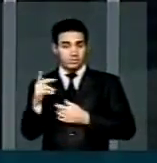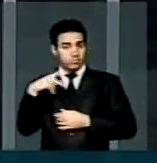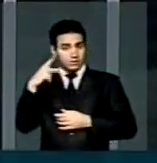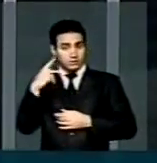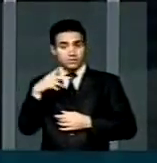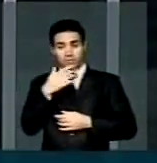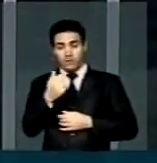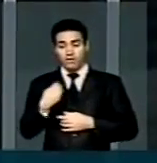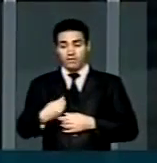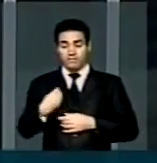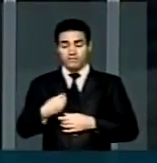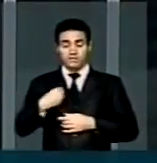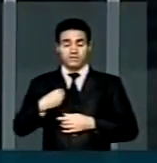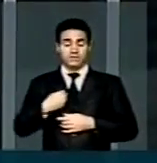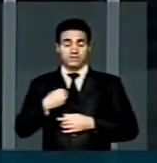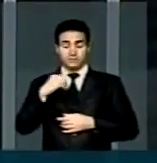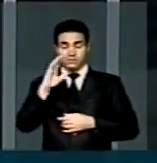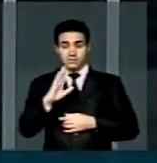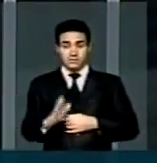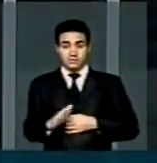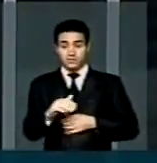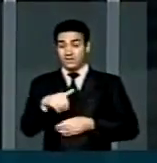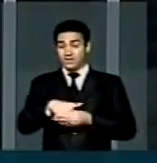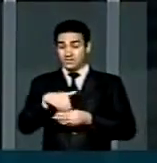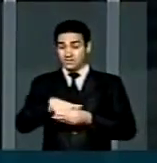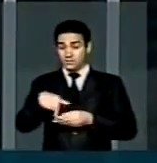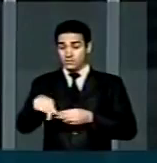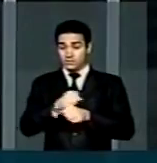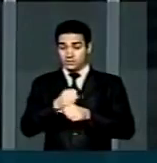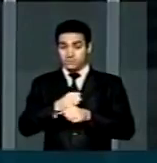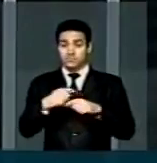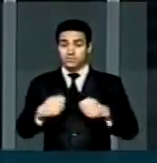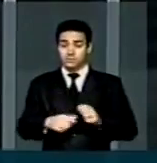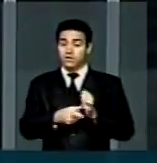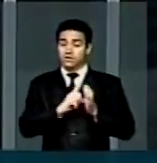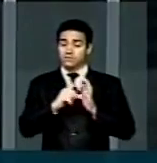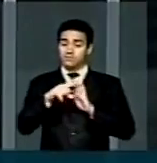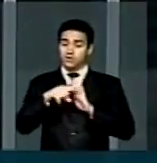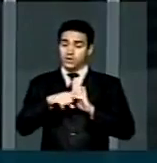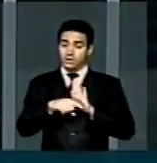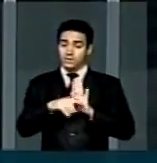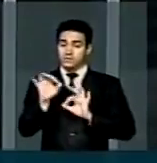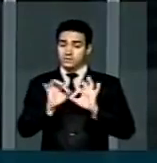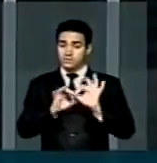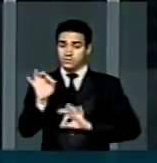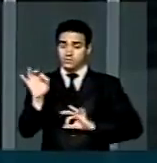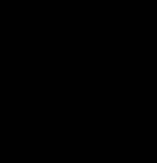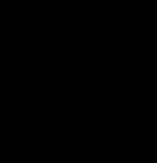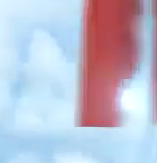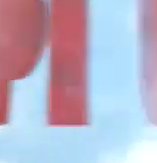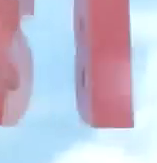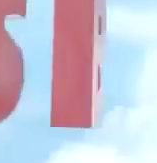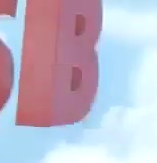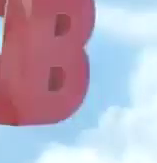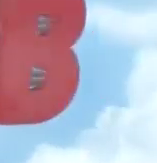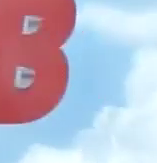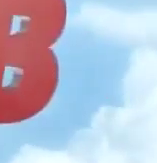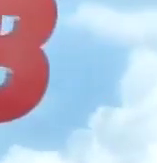do cidadão brasileiro? Eleições esse ano tem que ser com programação para...